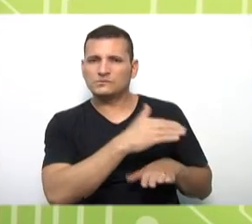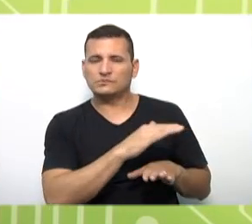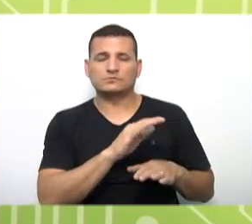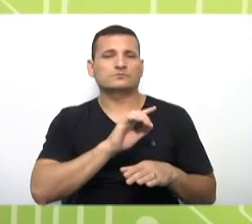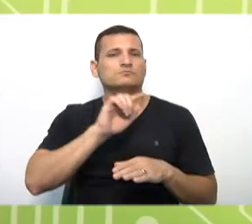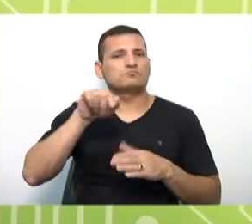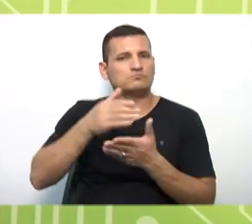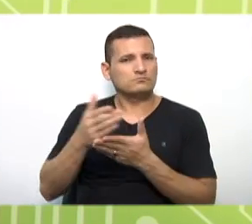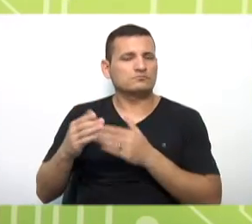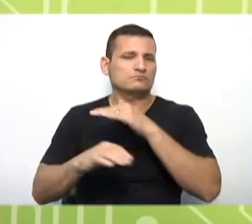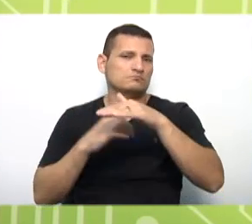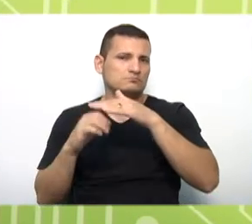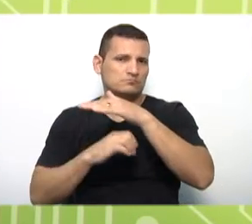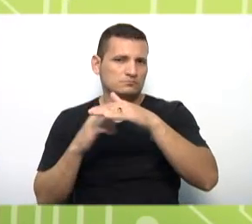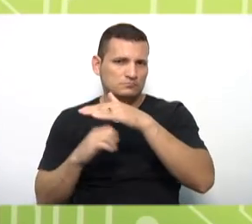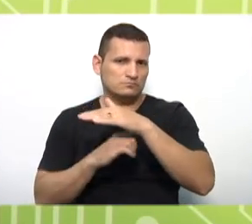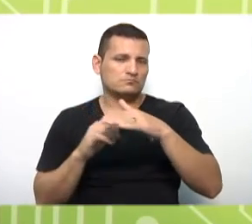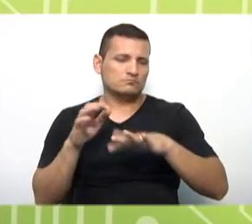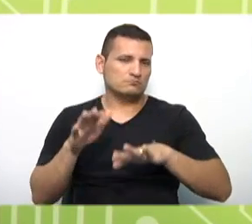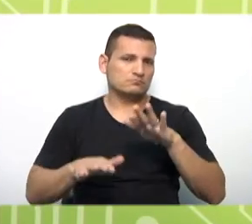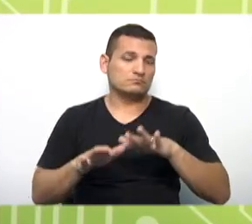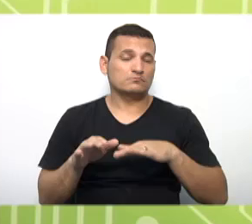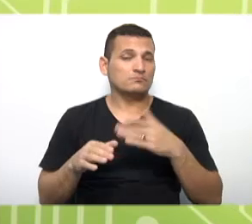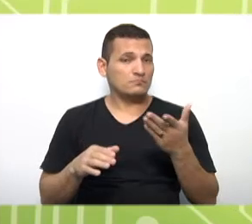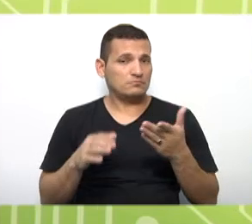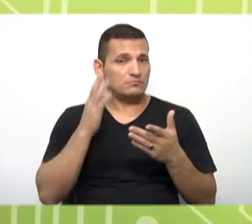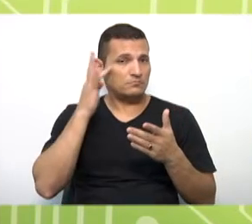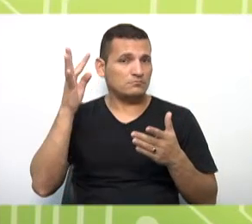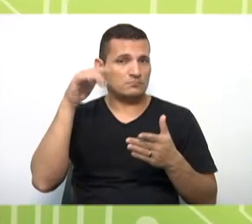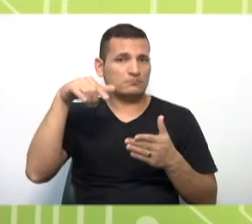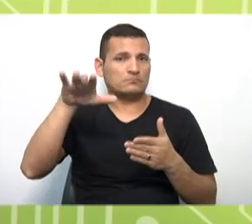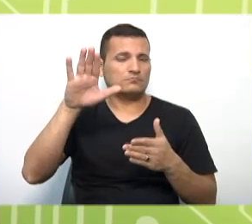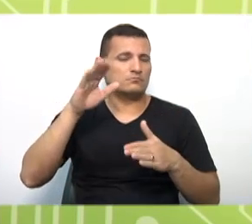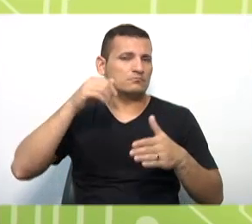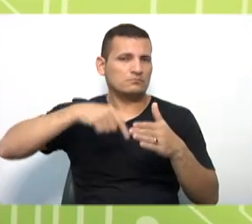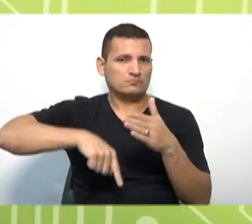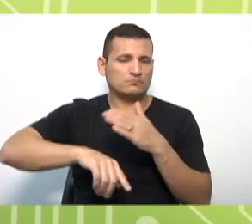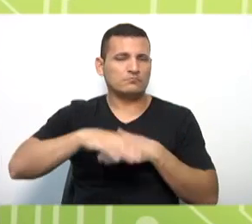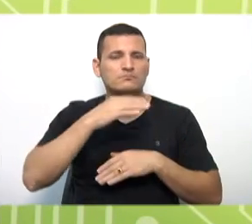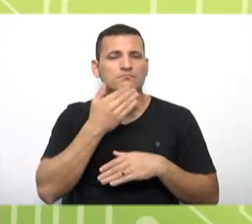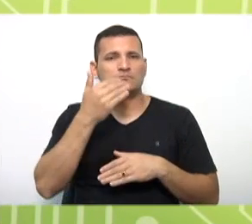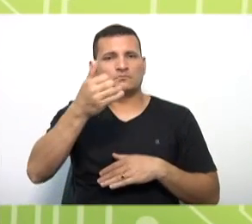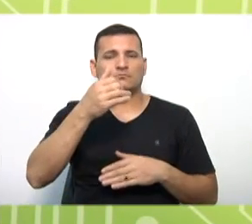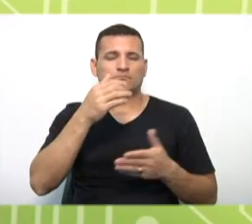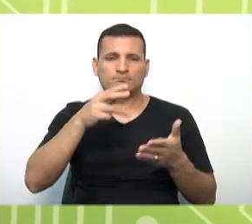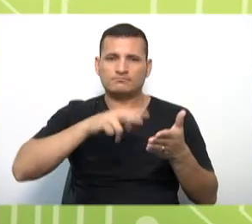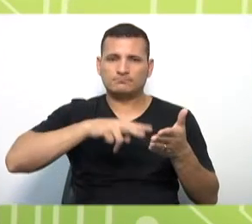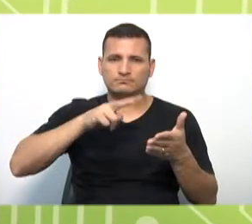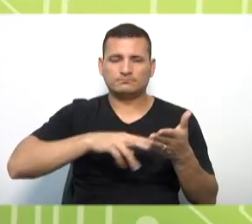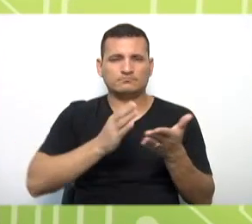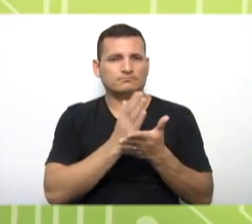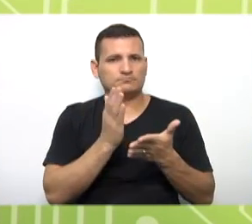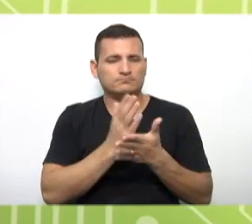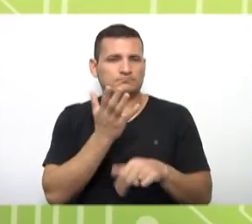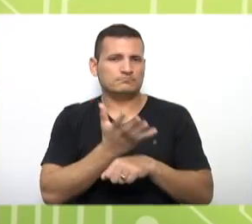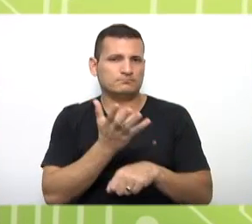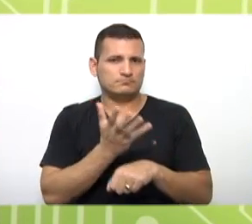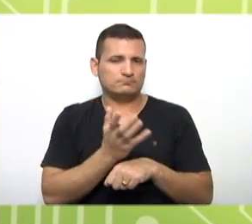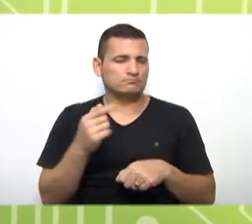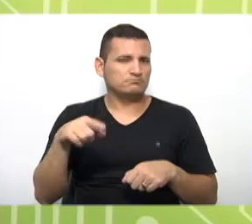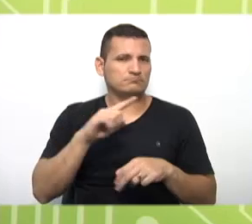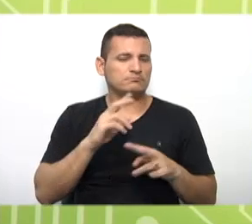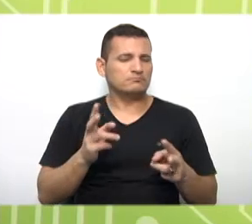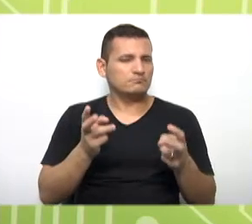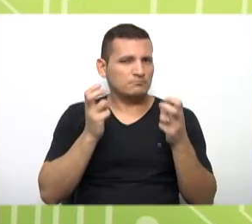Então, essa teoria aí, vocês vão aprofundar melhor lendo no caderno da disciplina, nós vamos perceber que